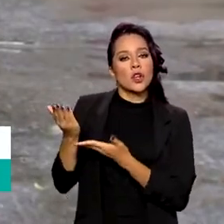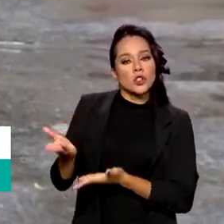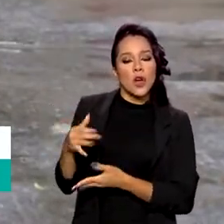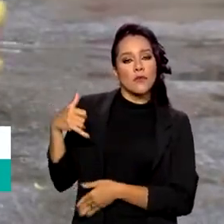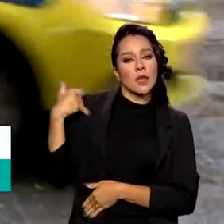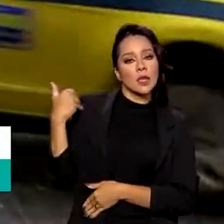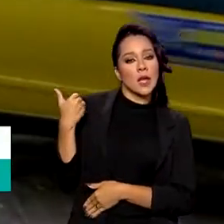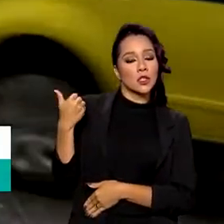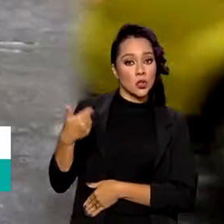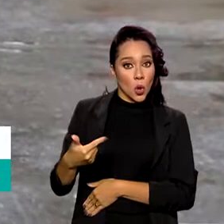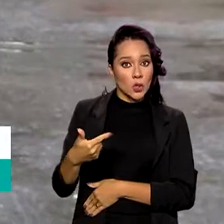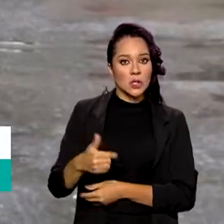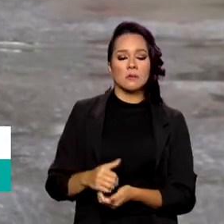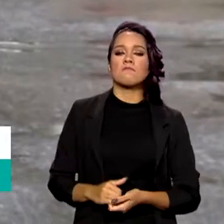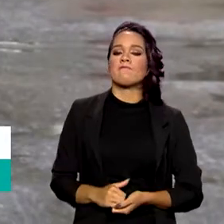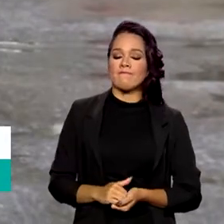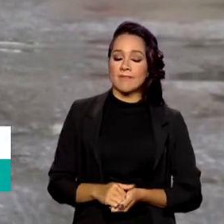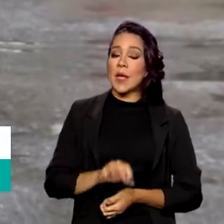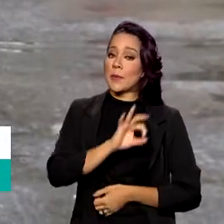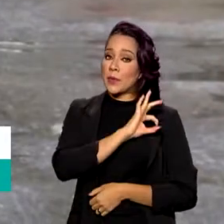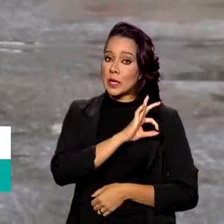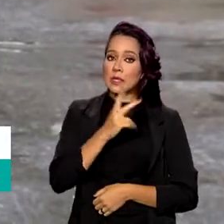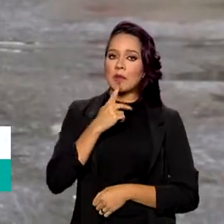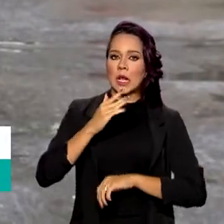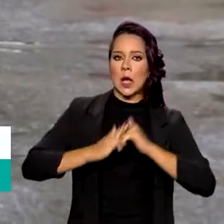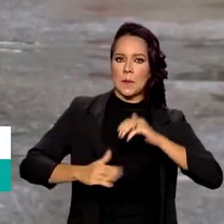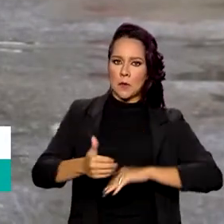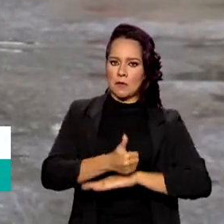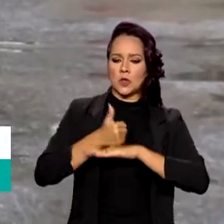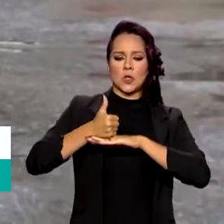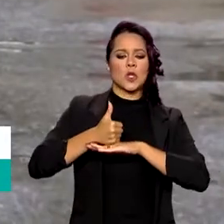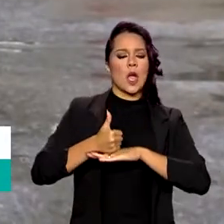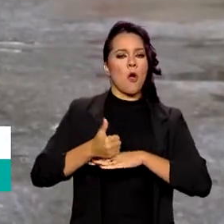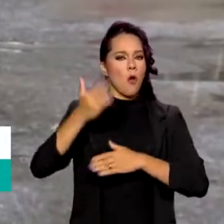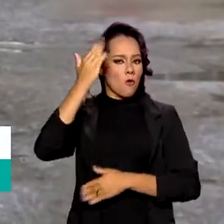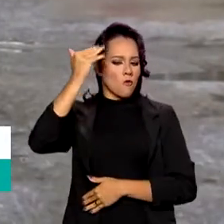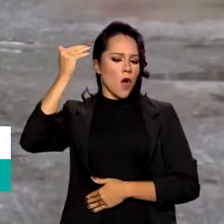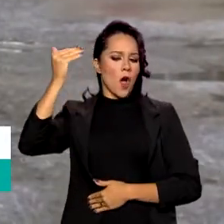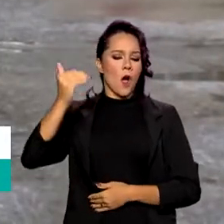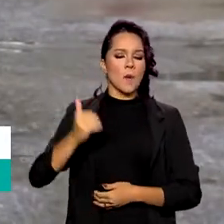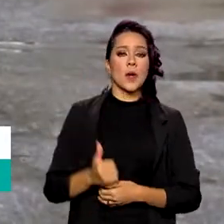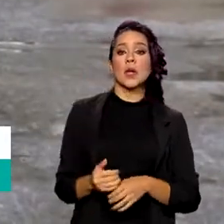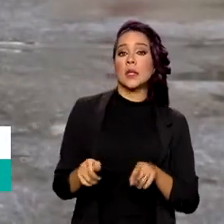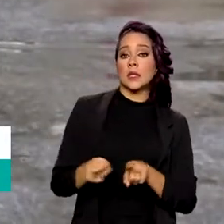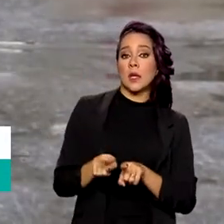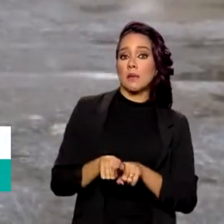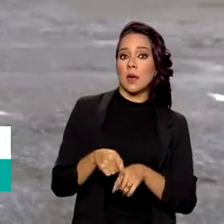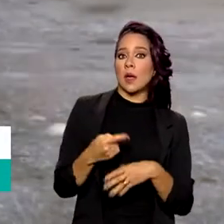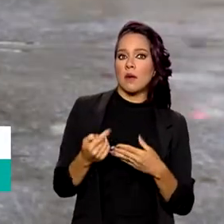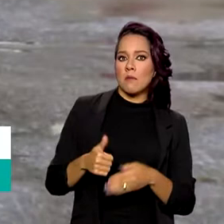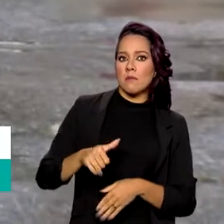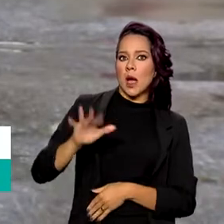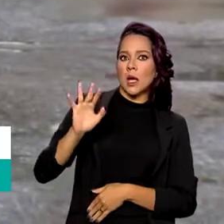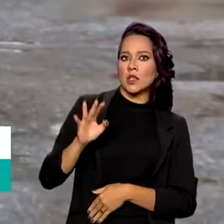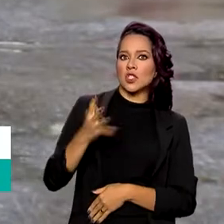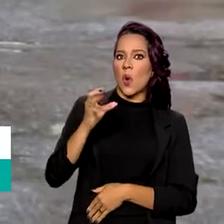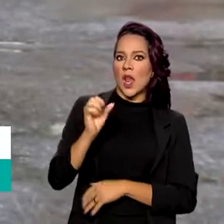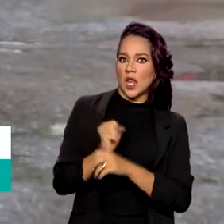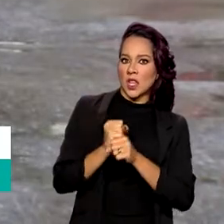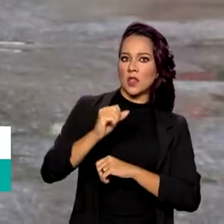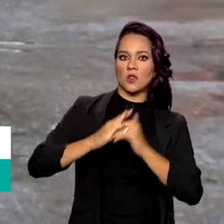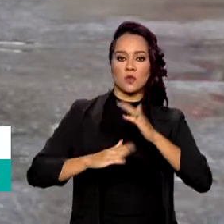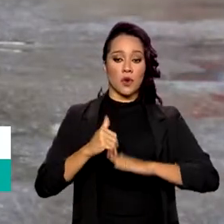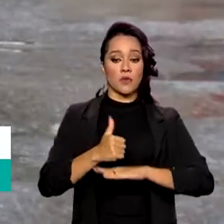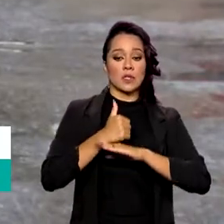adolescente de 12 anos Segundo a polícia a carreira do ator a fama dele né como mais de 40 anos